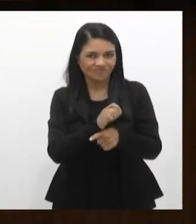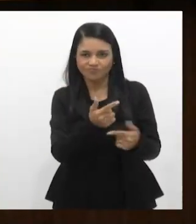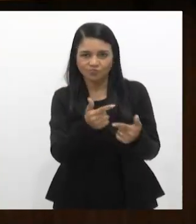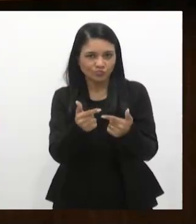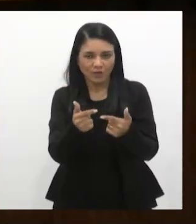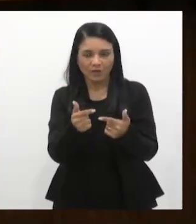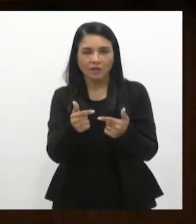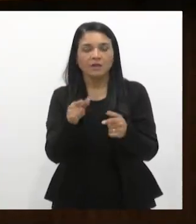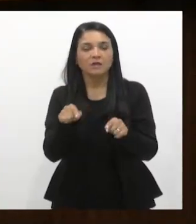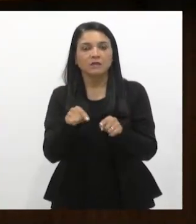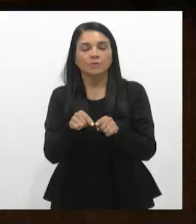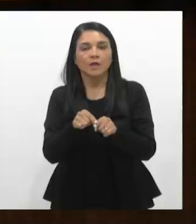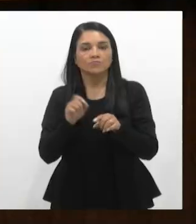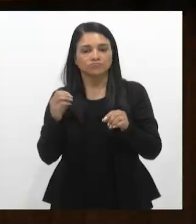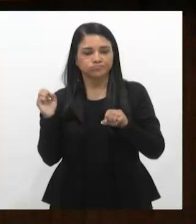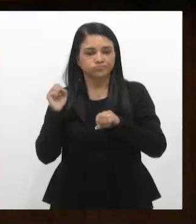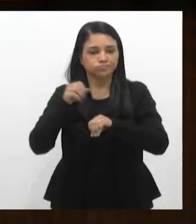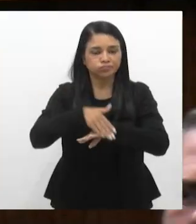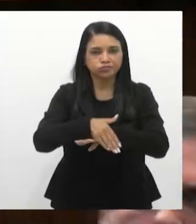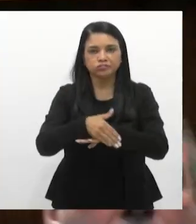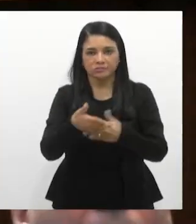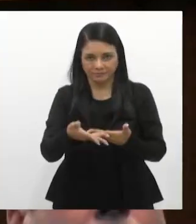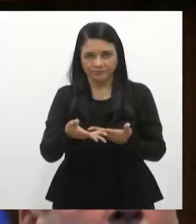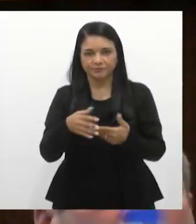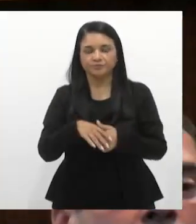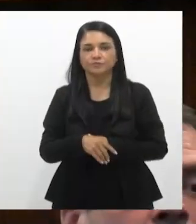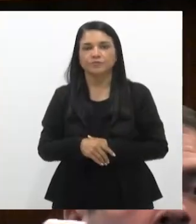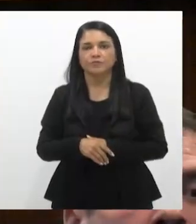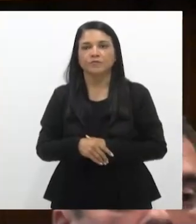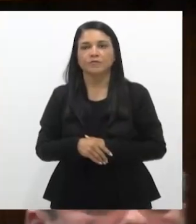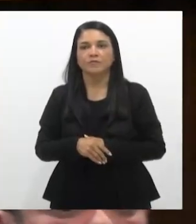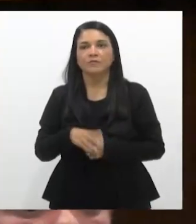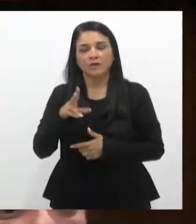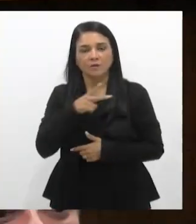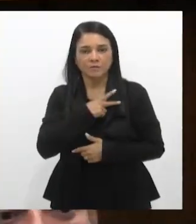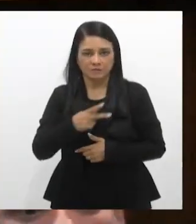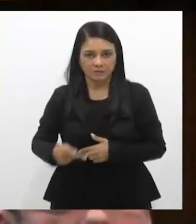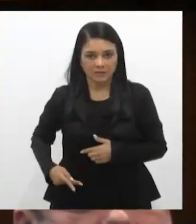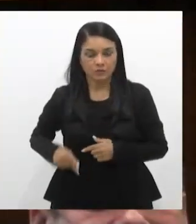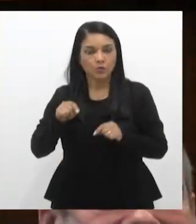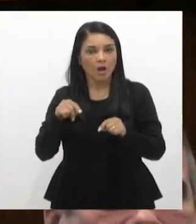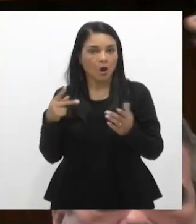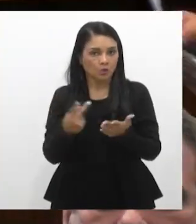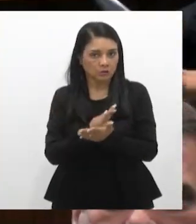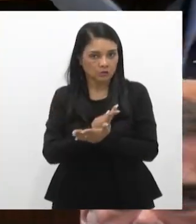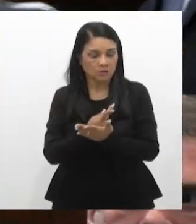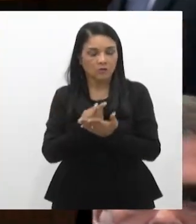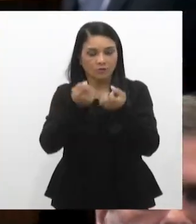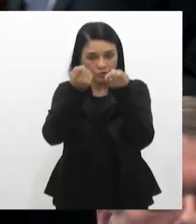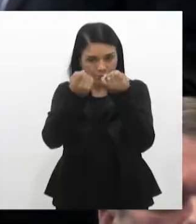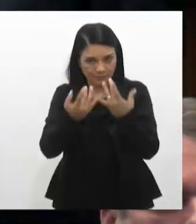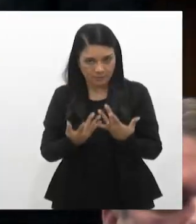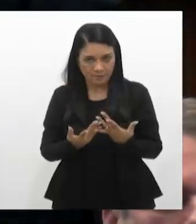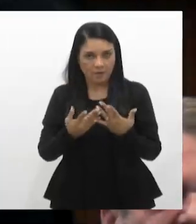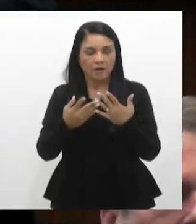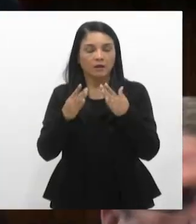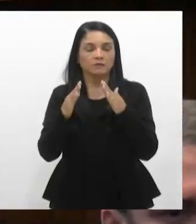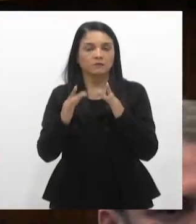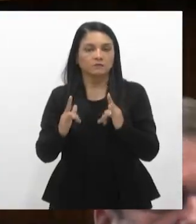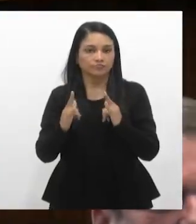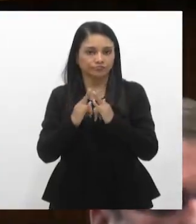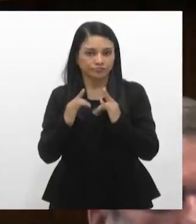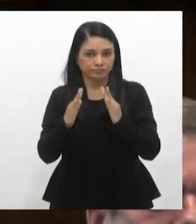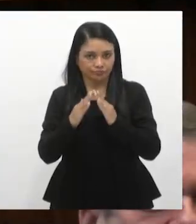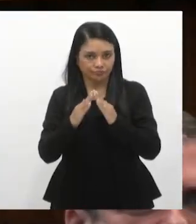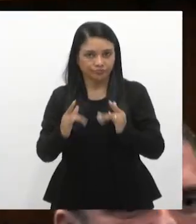tenham ocupações como essa. Então, trazer à presidência o que aconteceu lá em um desses imóveis e,